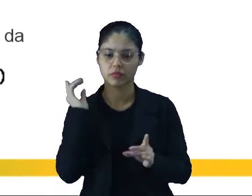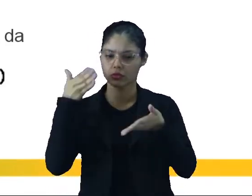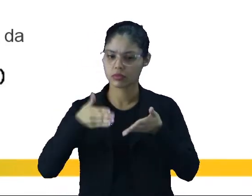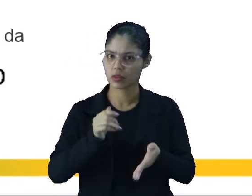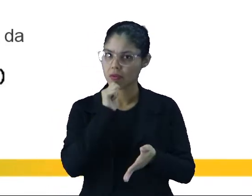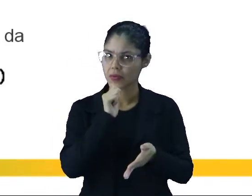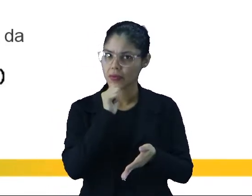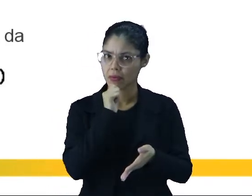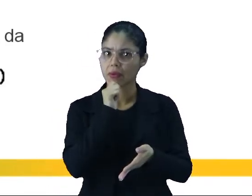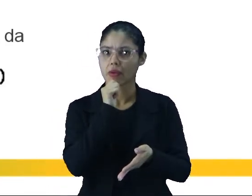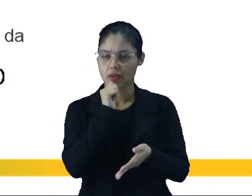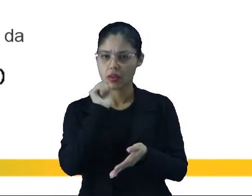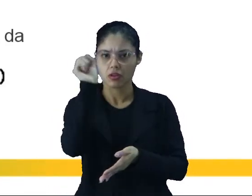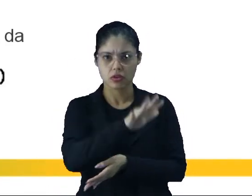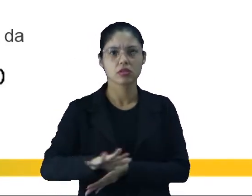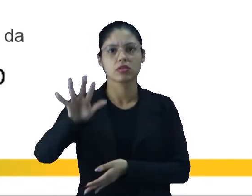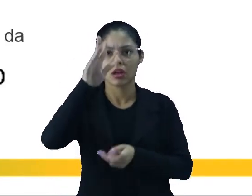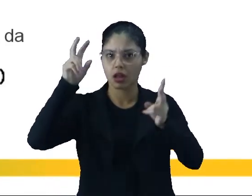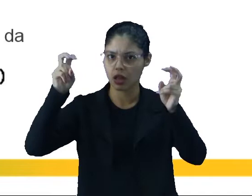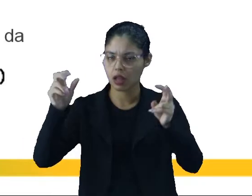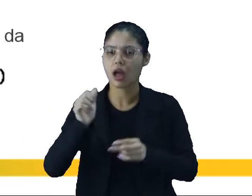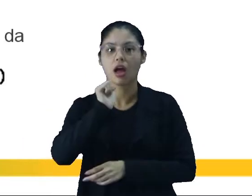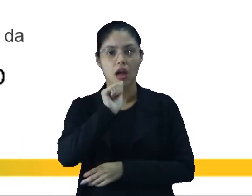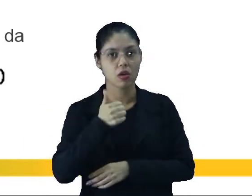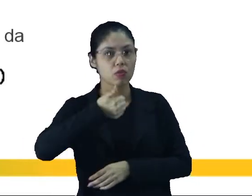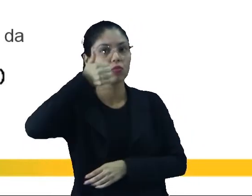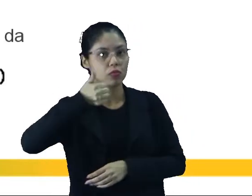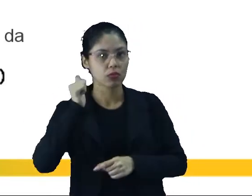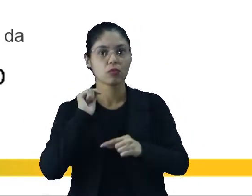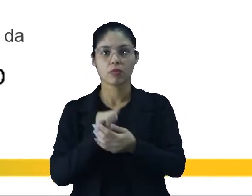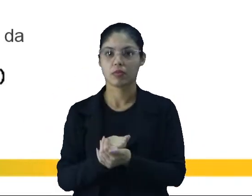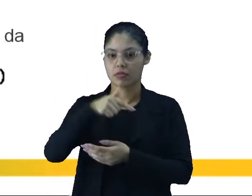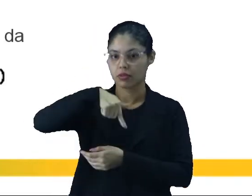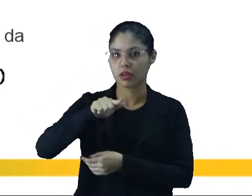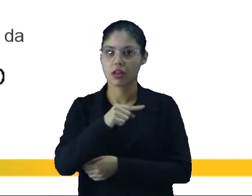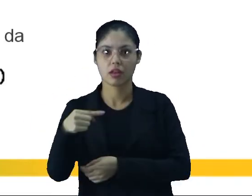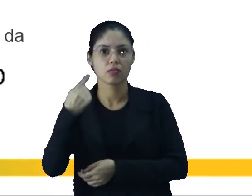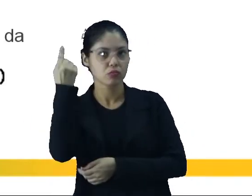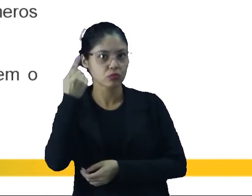fórmula do termo geral, essa é a fórmula. A1 vezes Q elevado a N menos 1.